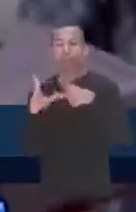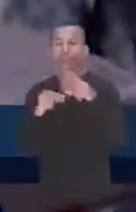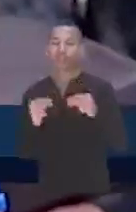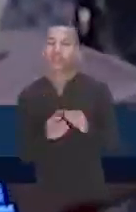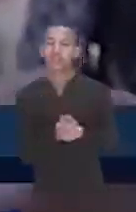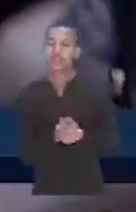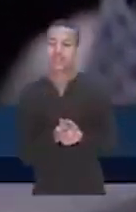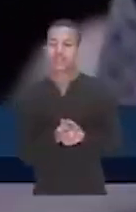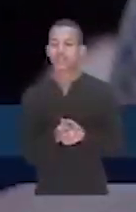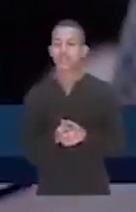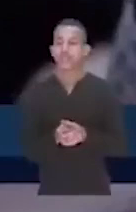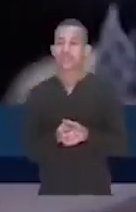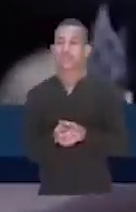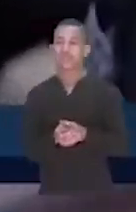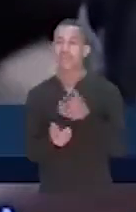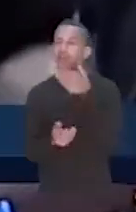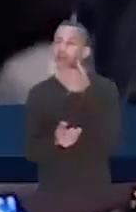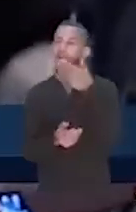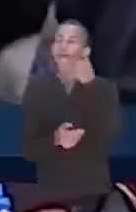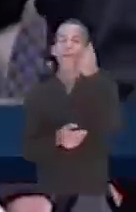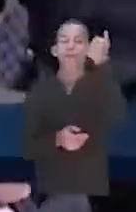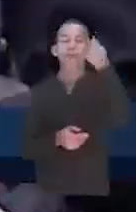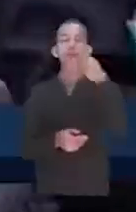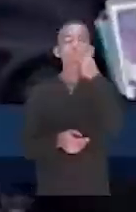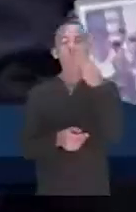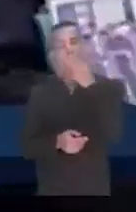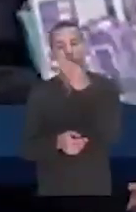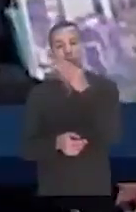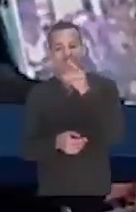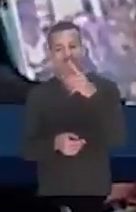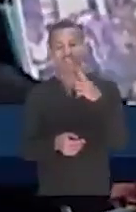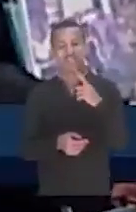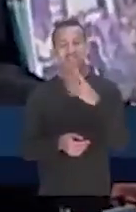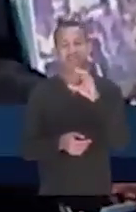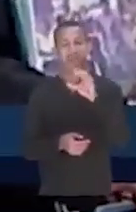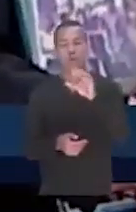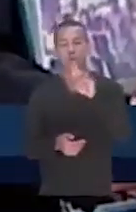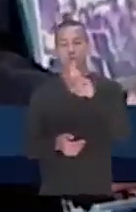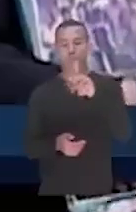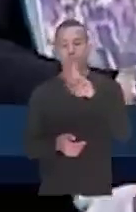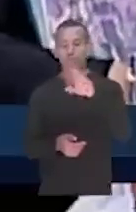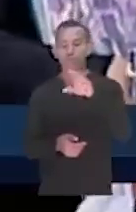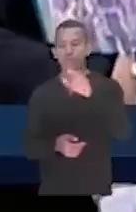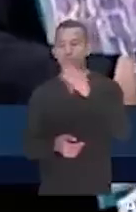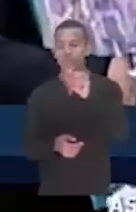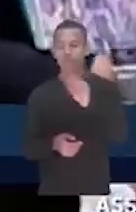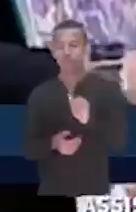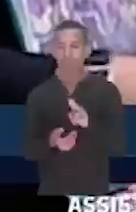para bispo. O melhor doce de cupuaçu com castanha de Manaus. Mas é light. Para a glória de